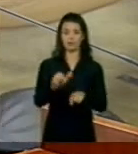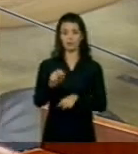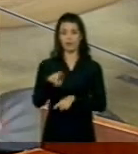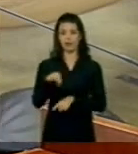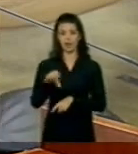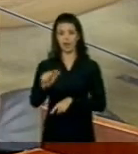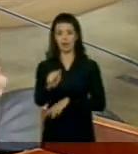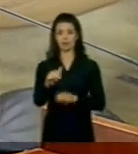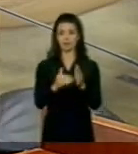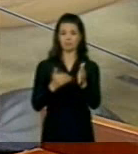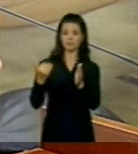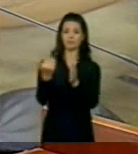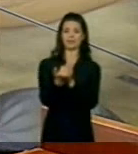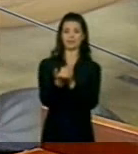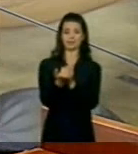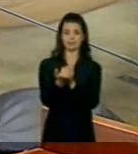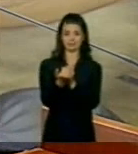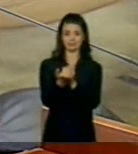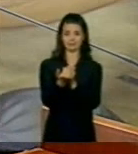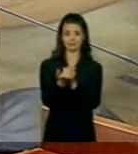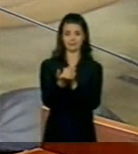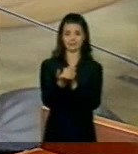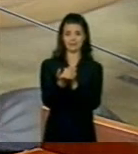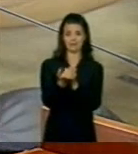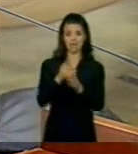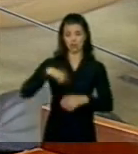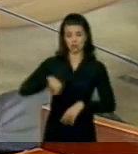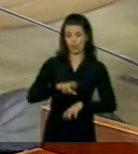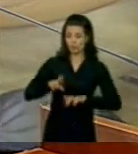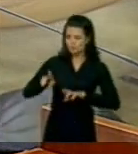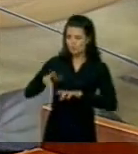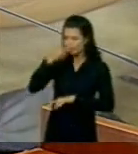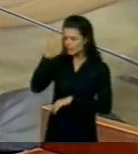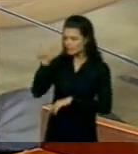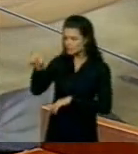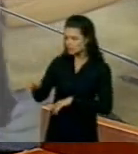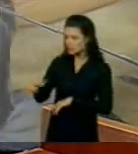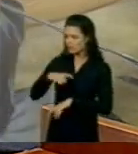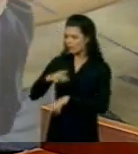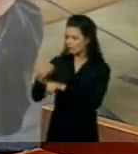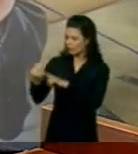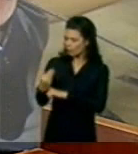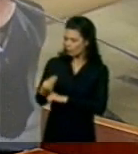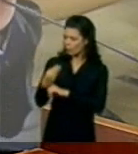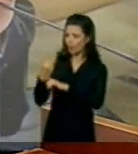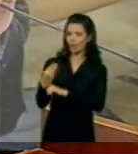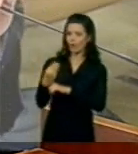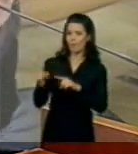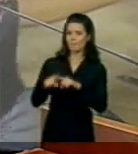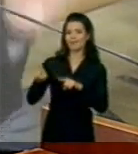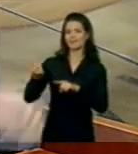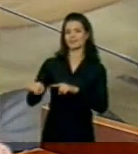aumento, quando aquele de quem se esperava o zelo, tem-se, no fundo, o agente do